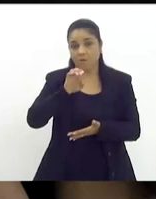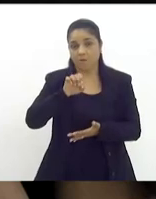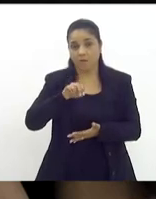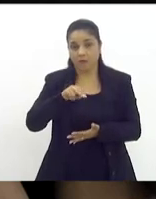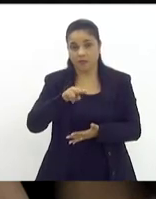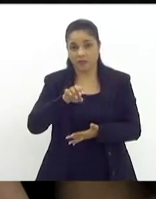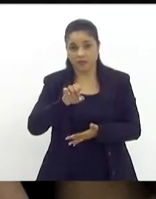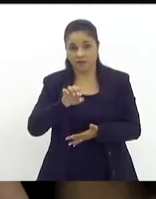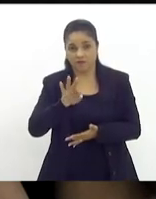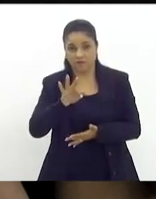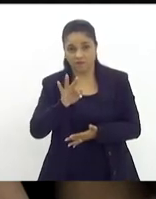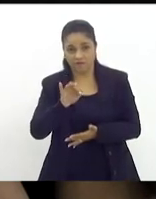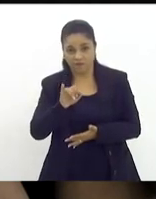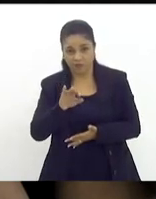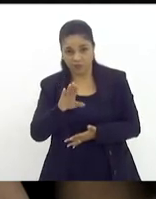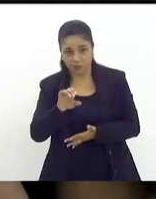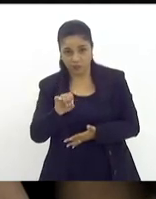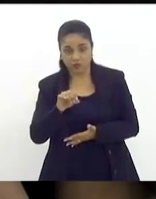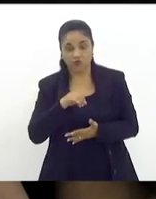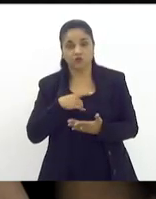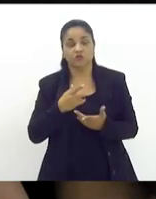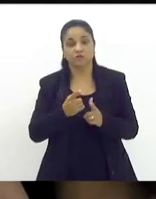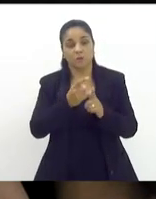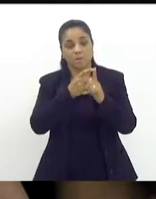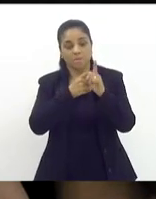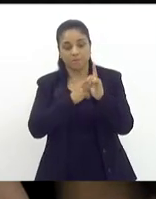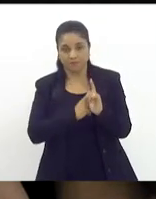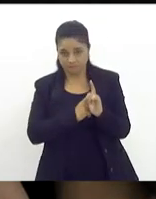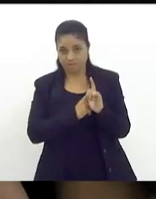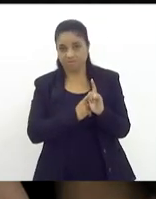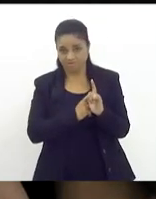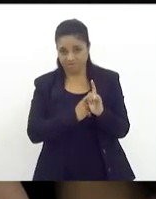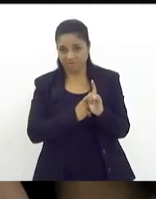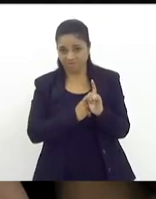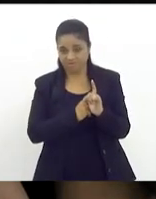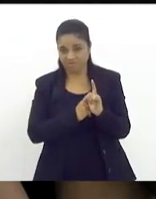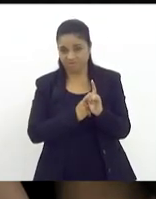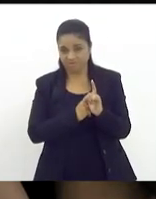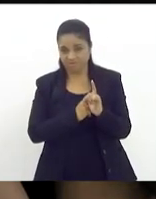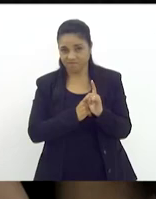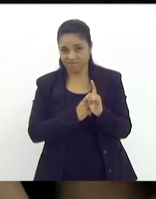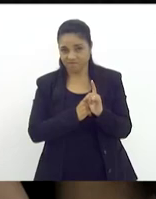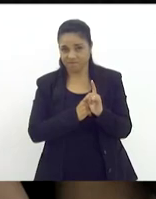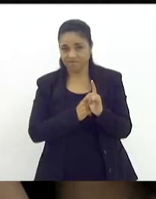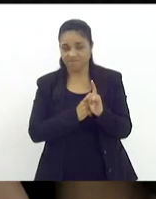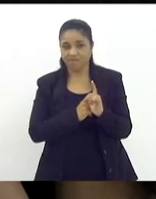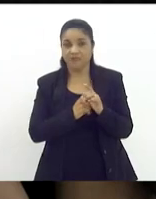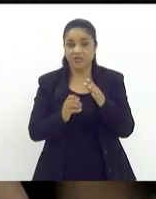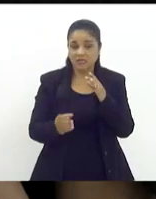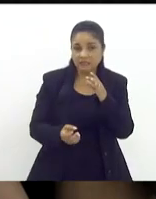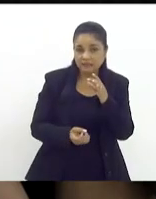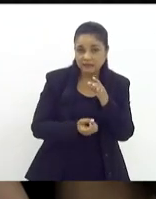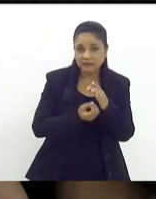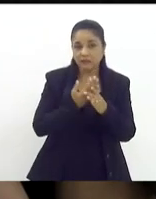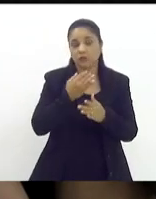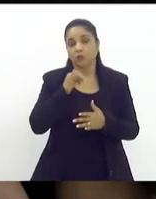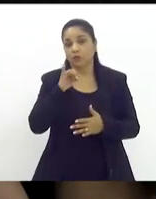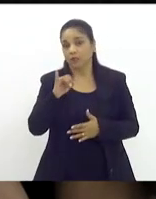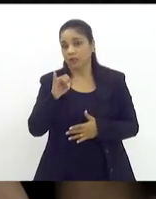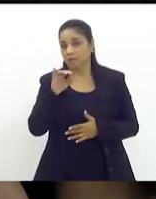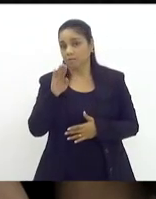serão sustados. E com a criação do